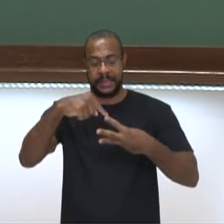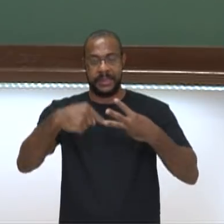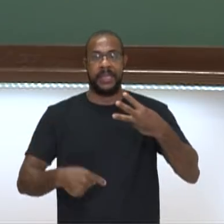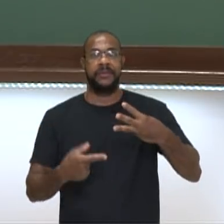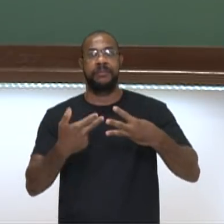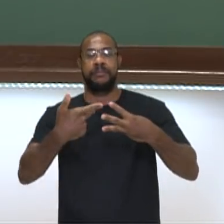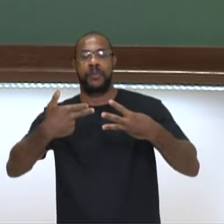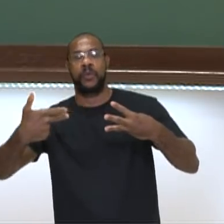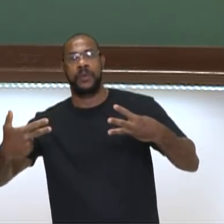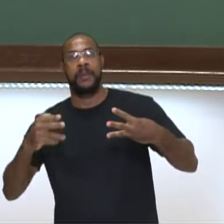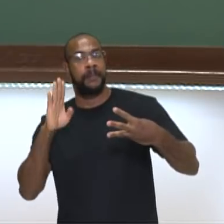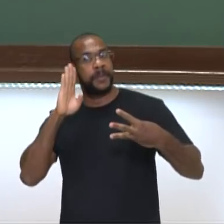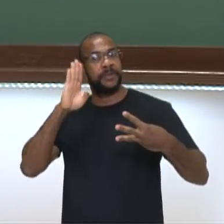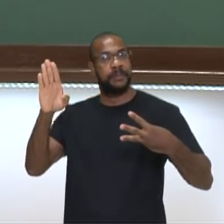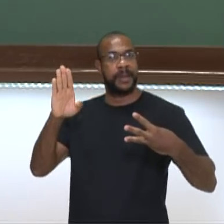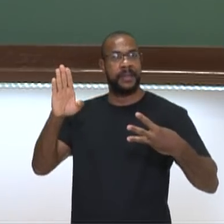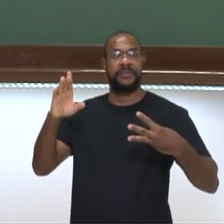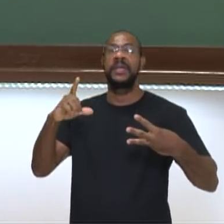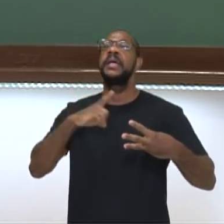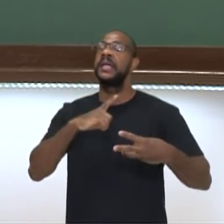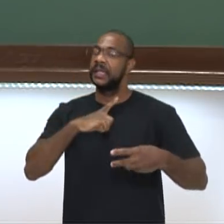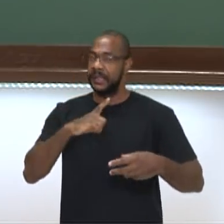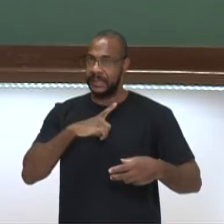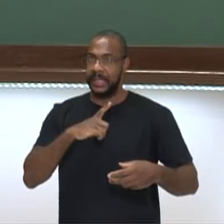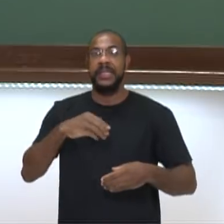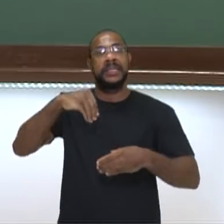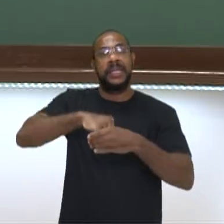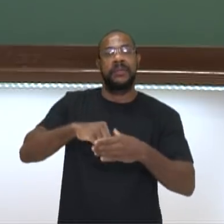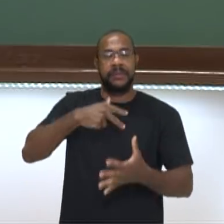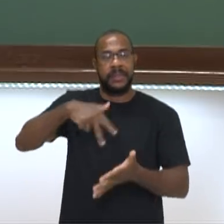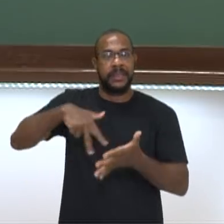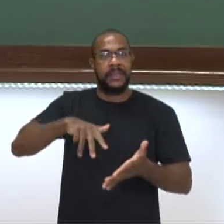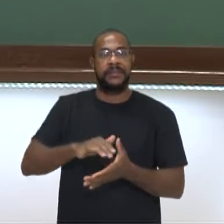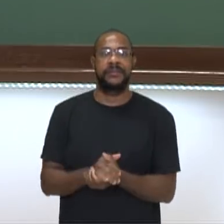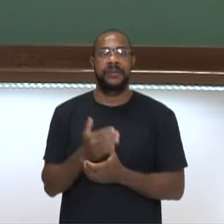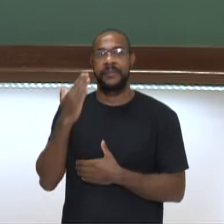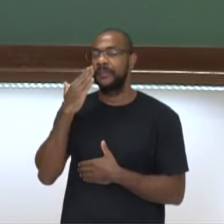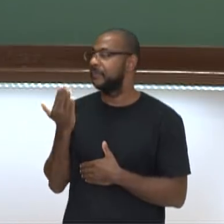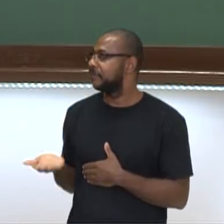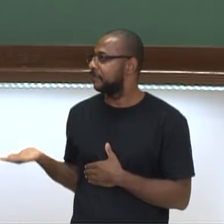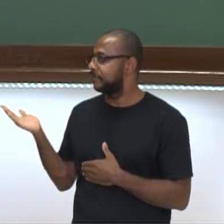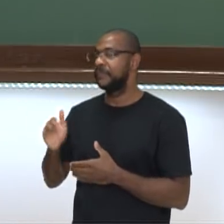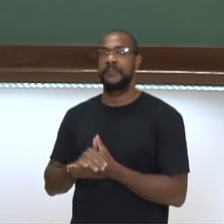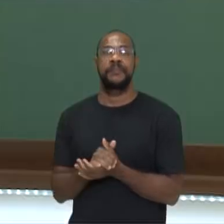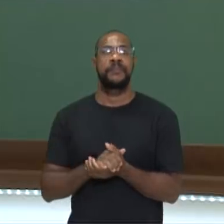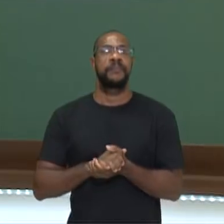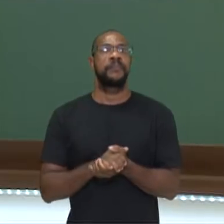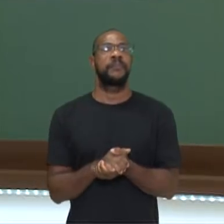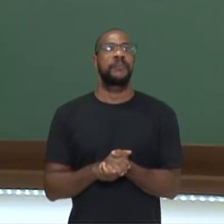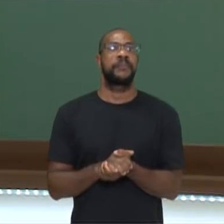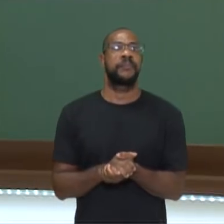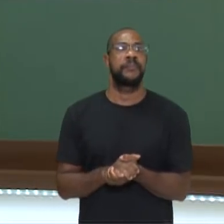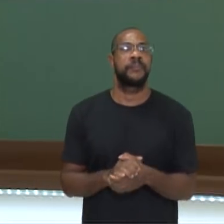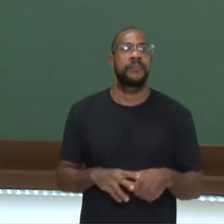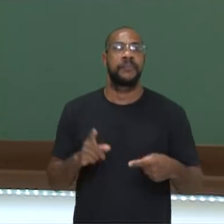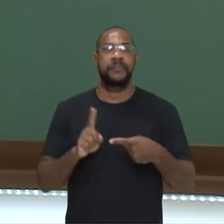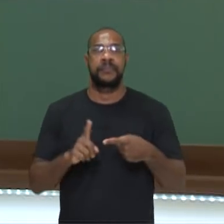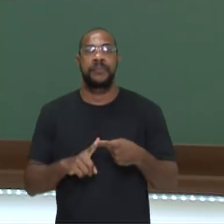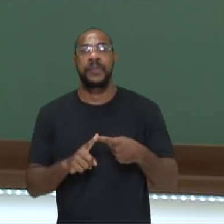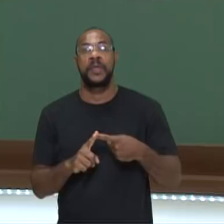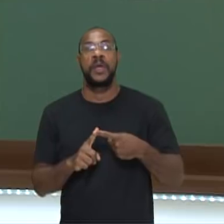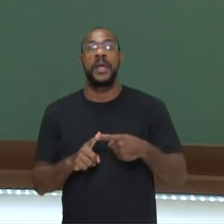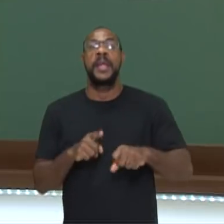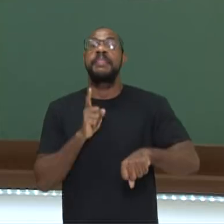elementos principais que nós identificamos na dança. Quer ver quais são? Nós temos